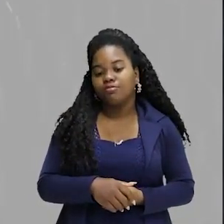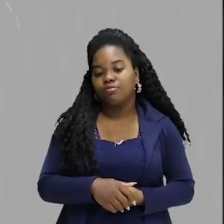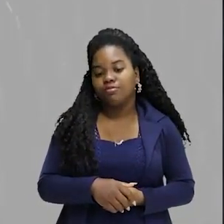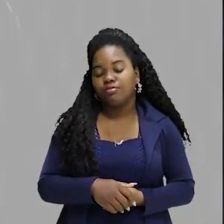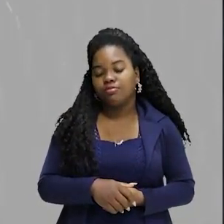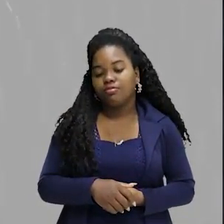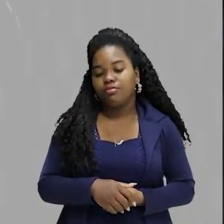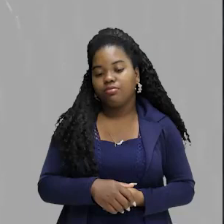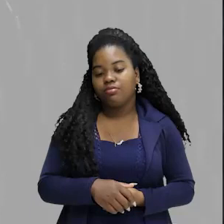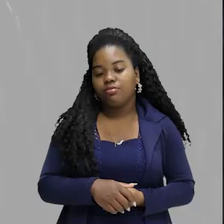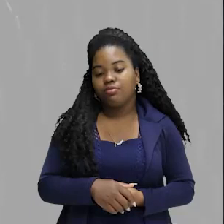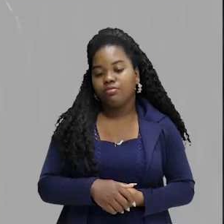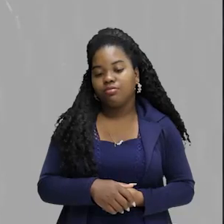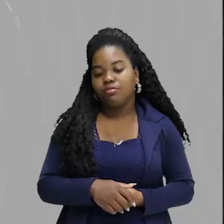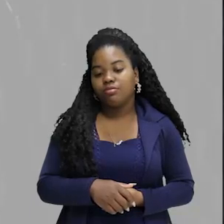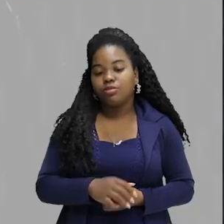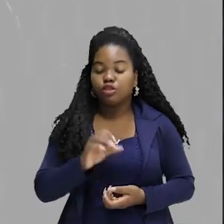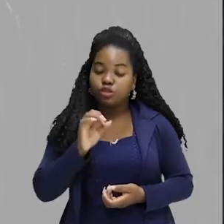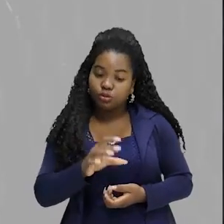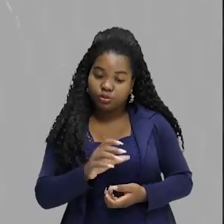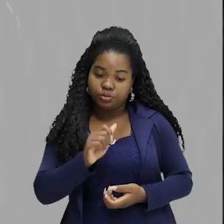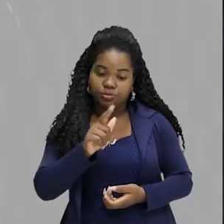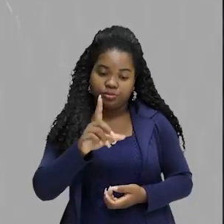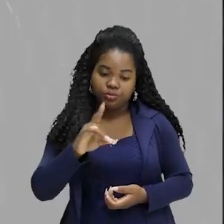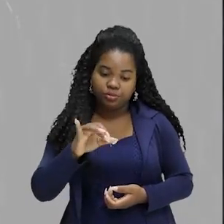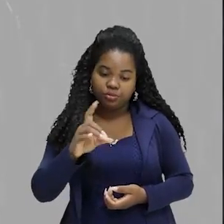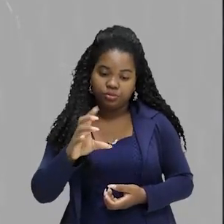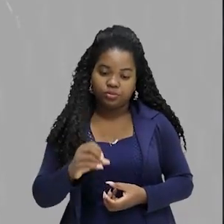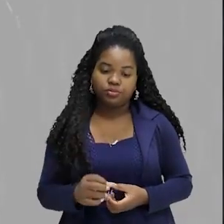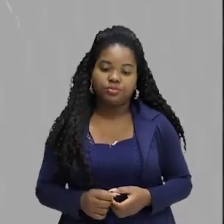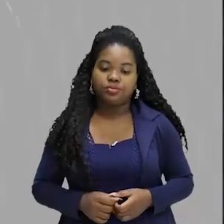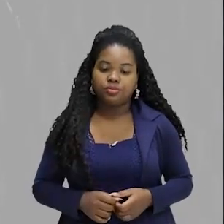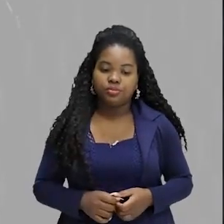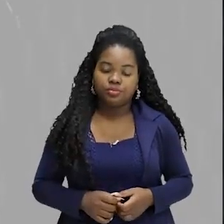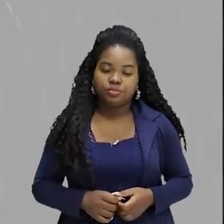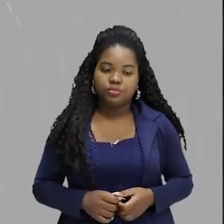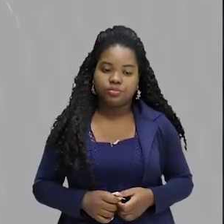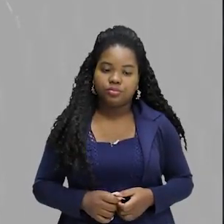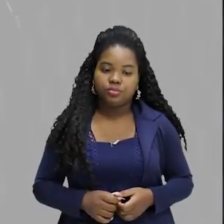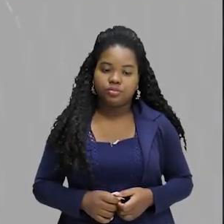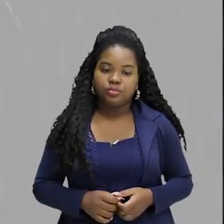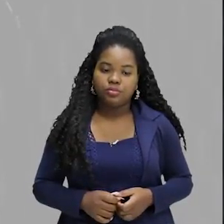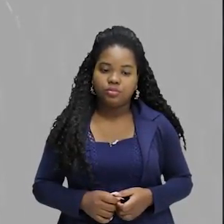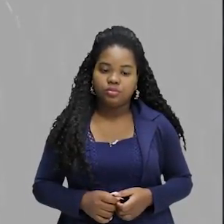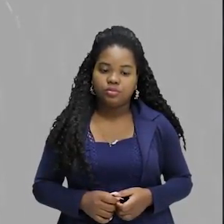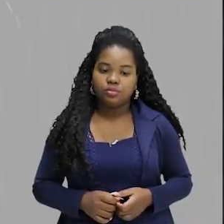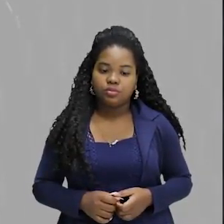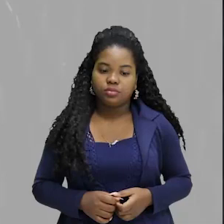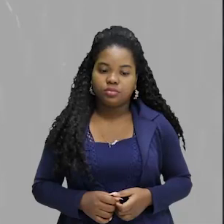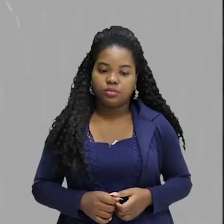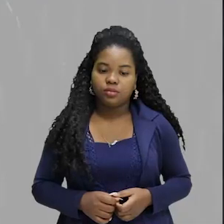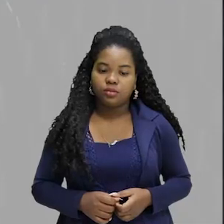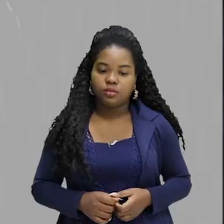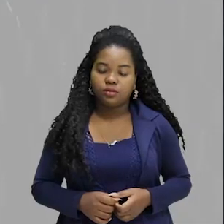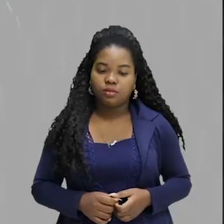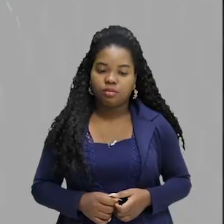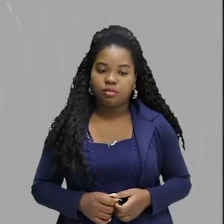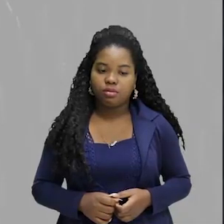desses reagentes, apenas o aldeído. Bom,